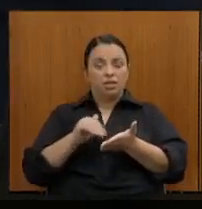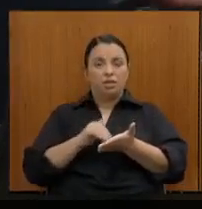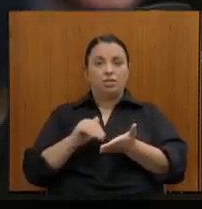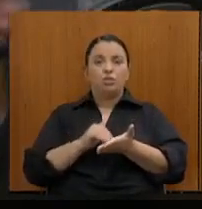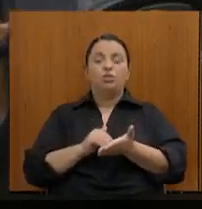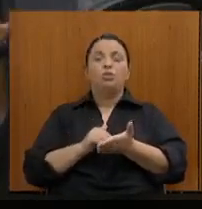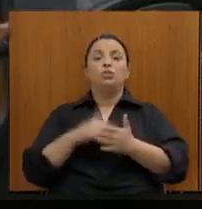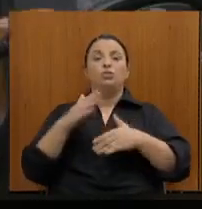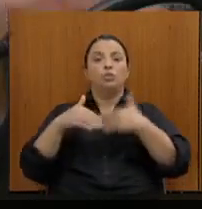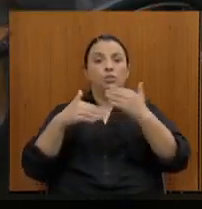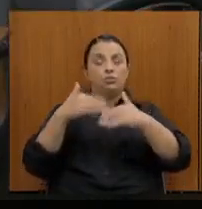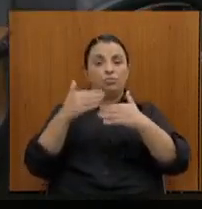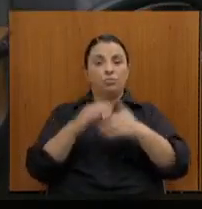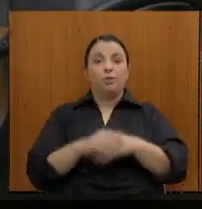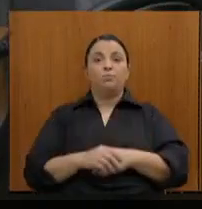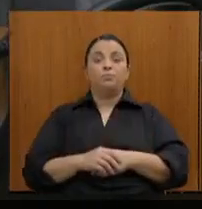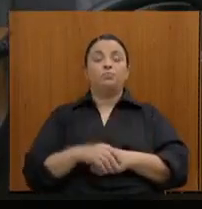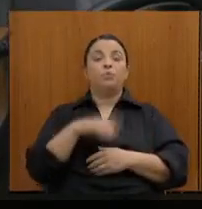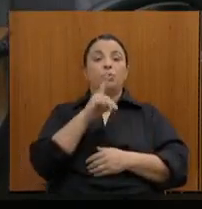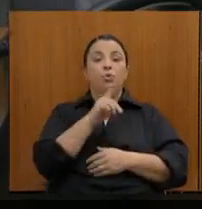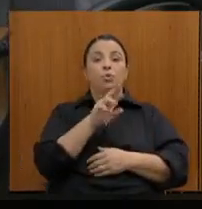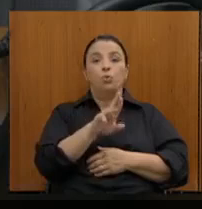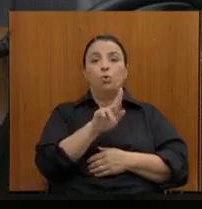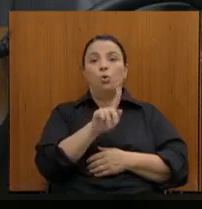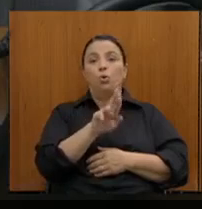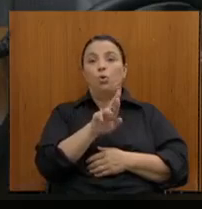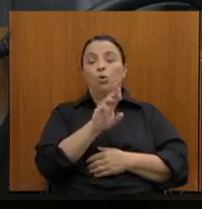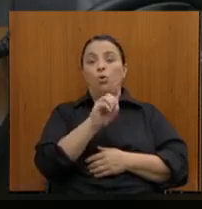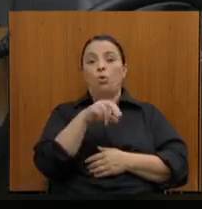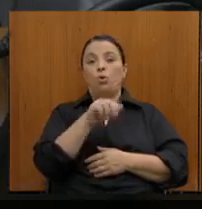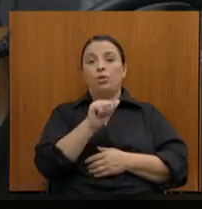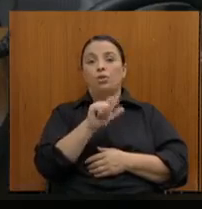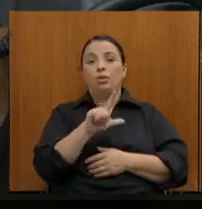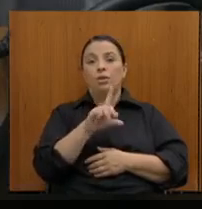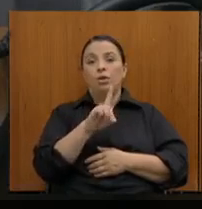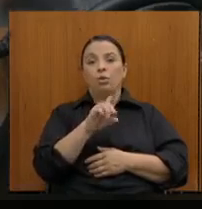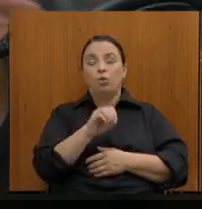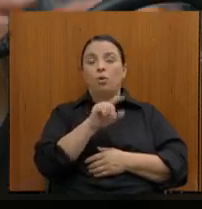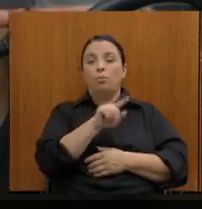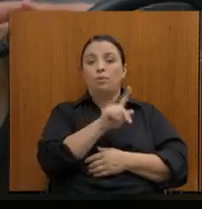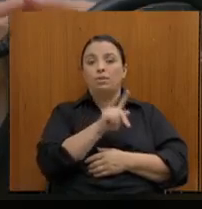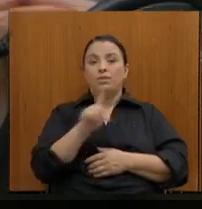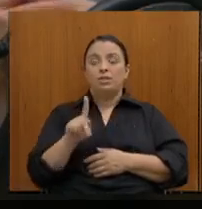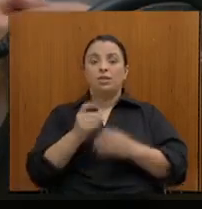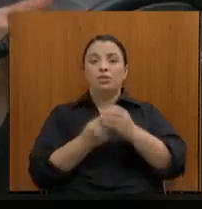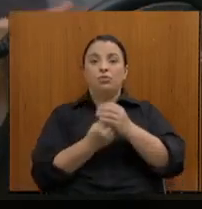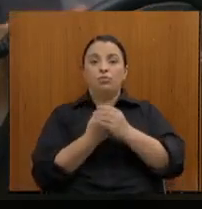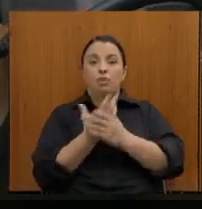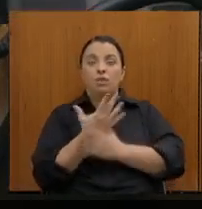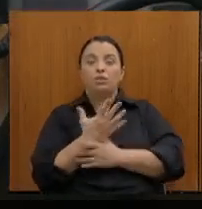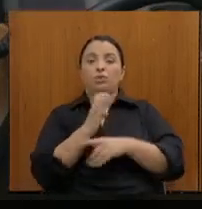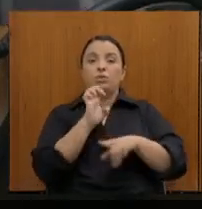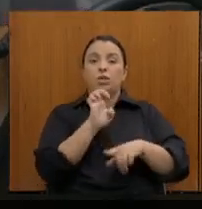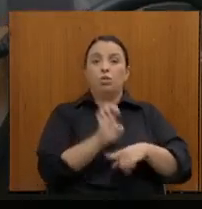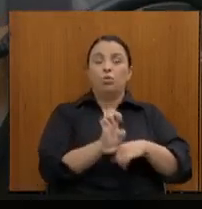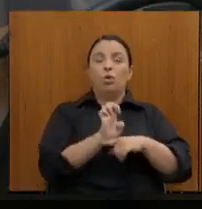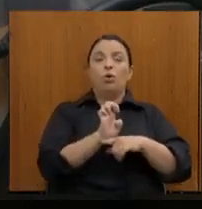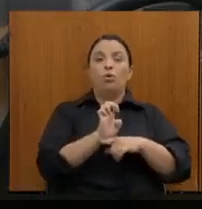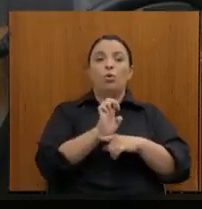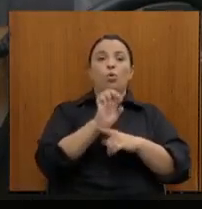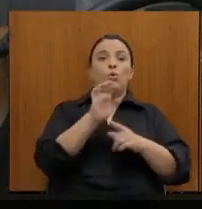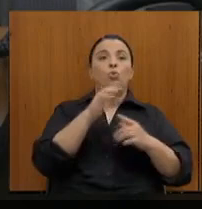o Dr Ronaldo Teixeira Brandão presidente da fundação Estadual de Meio Ambiente também